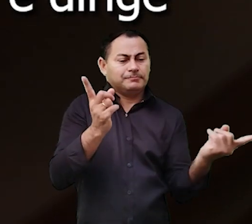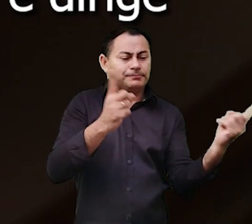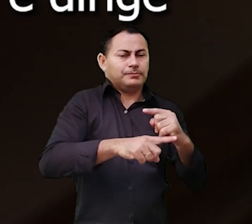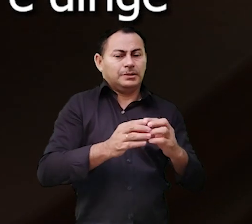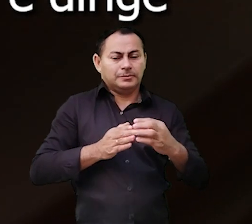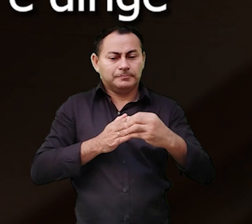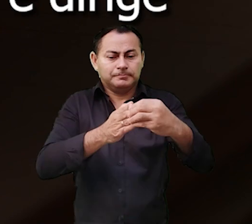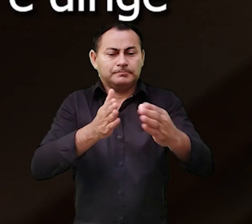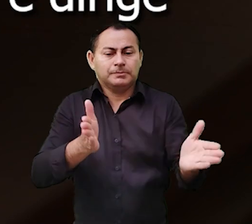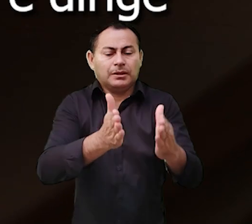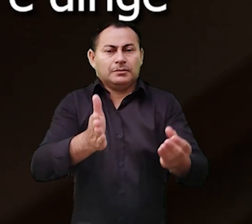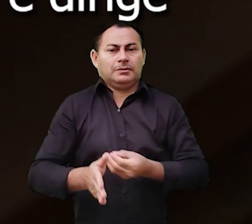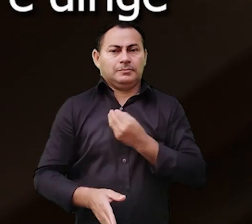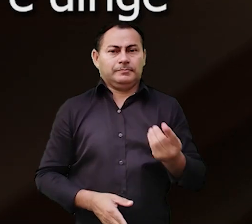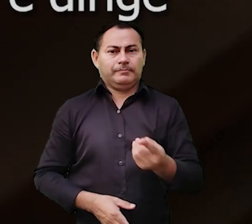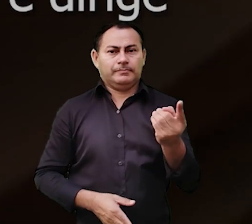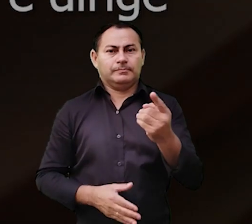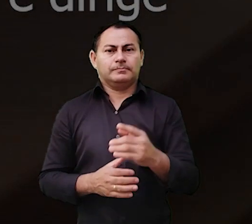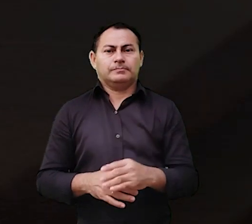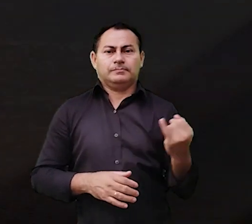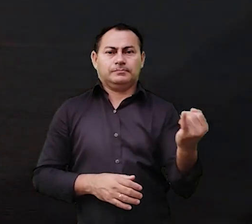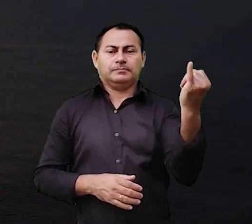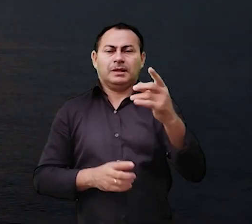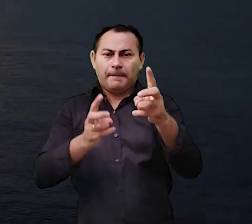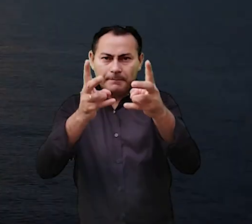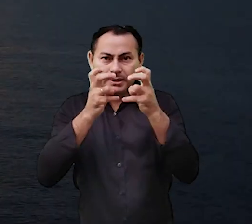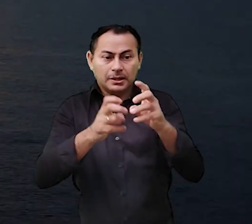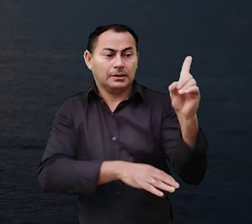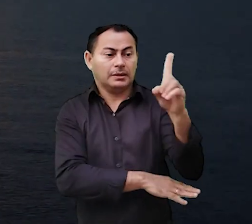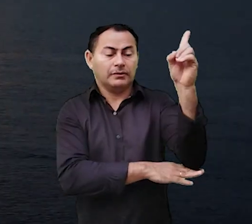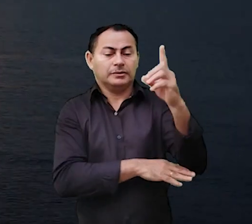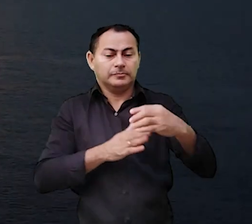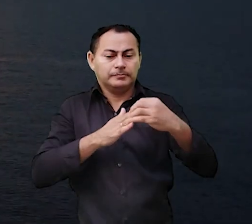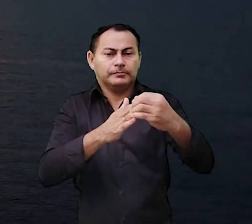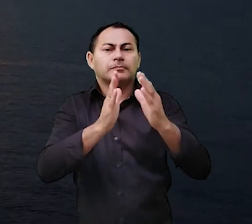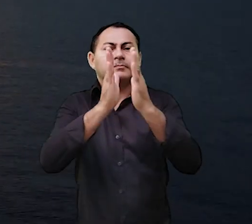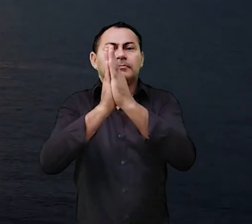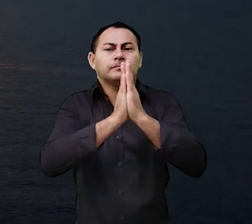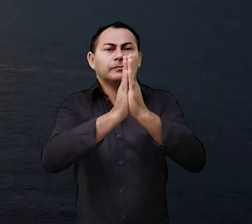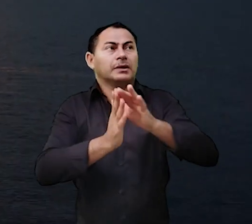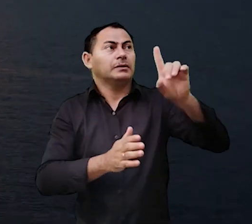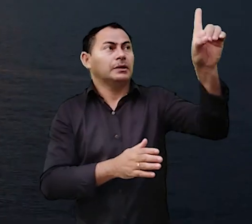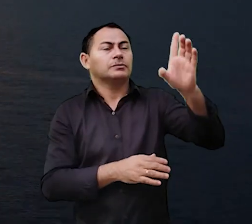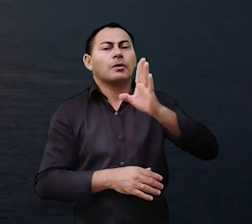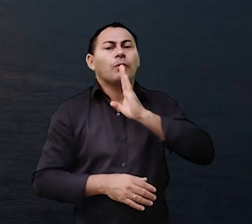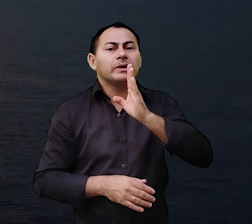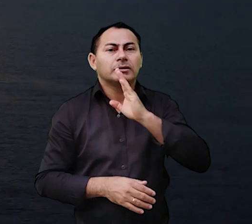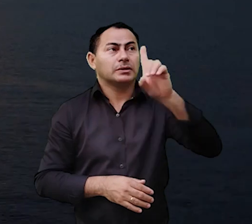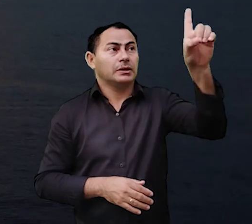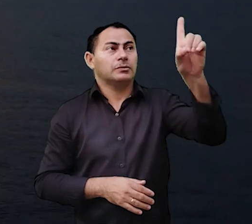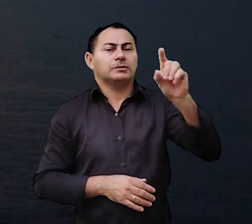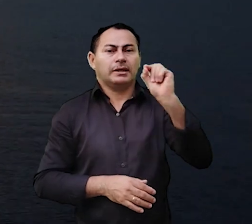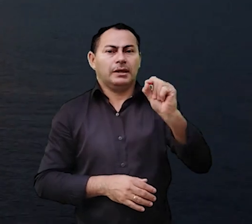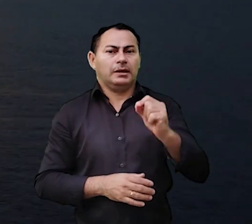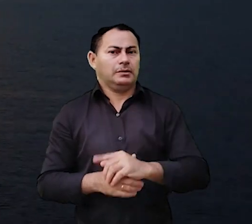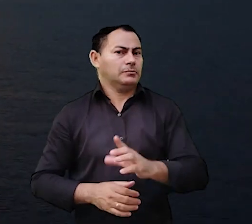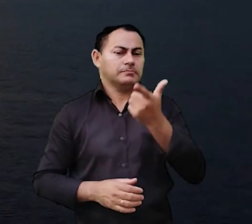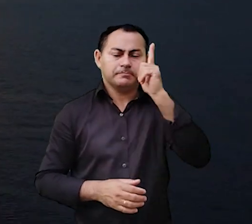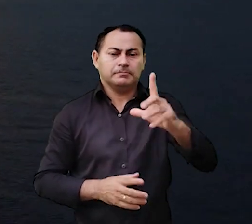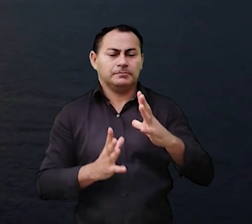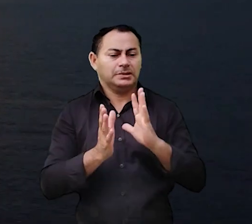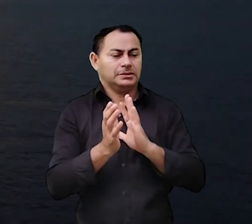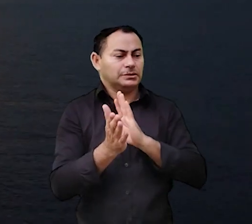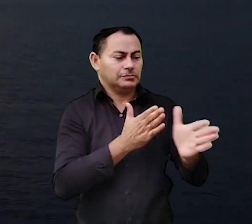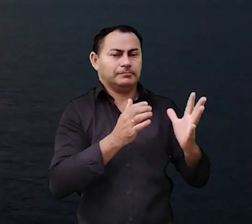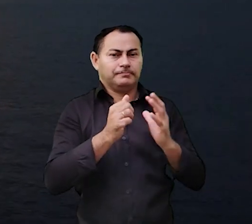ofende e dirige-me pelo caminho eterno. É importante perceber que Davi está dirigindo essa oração ao Deus que o conhece, ao Deus de quem ele não